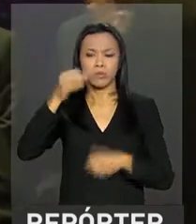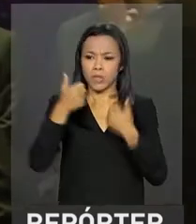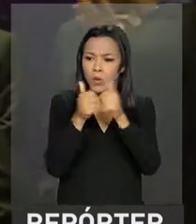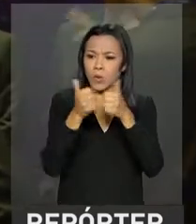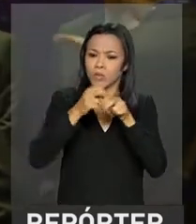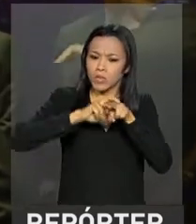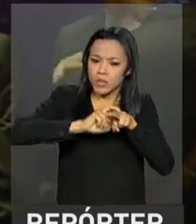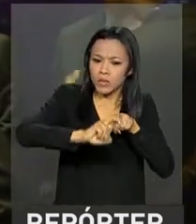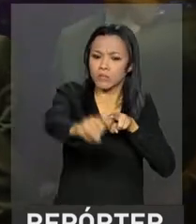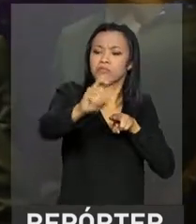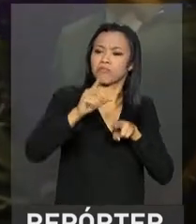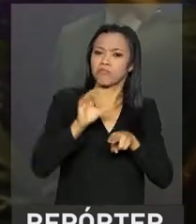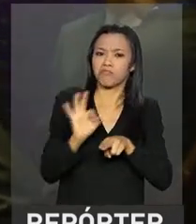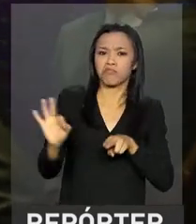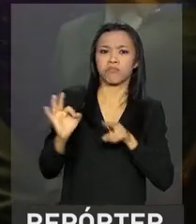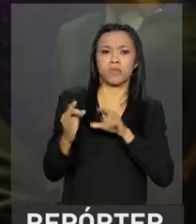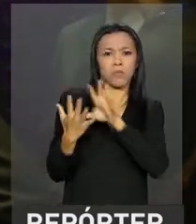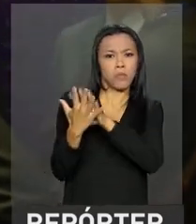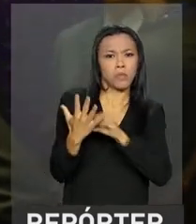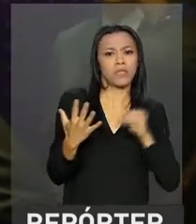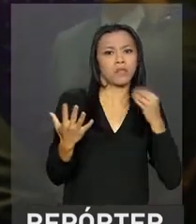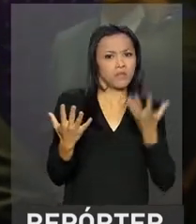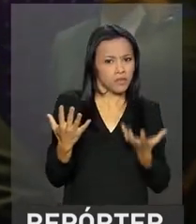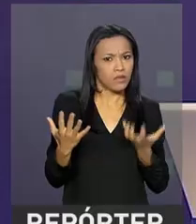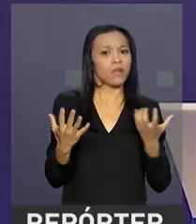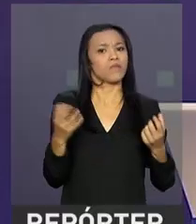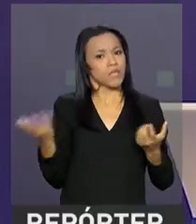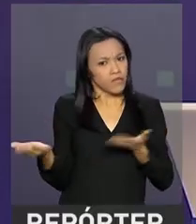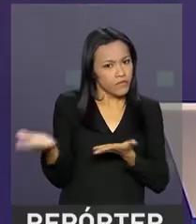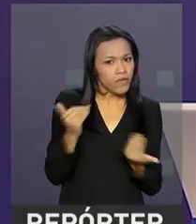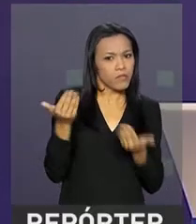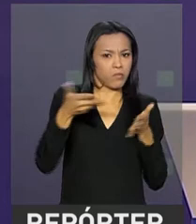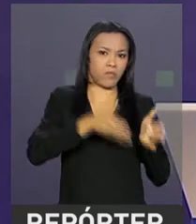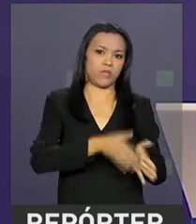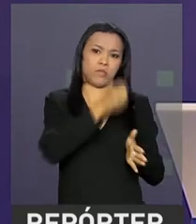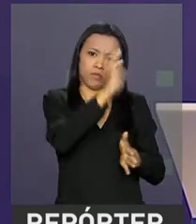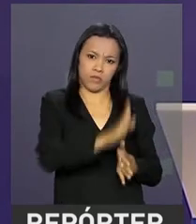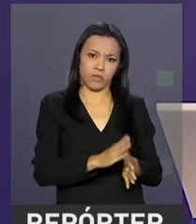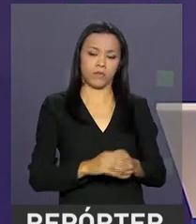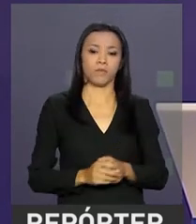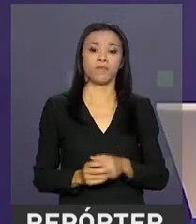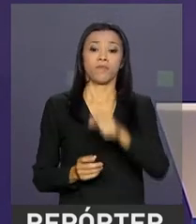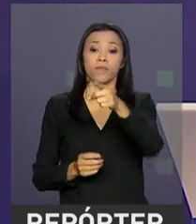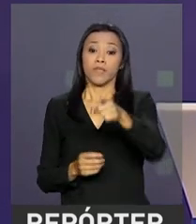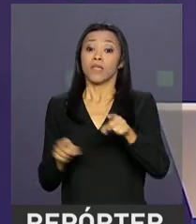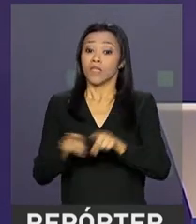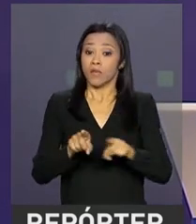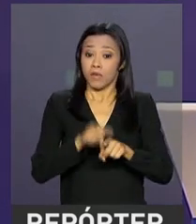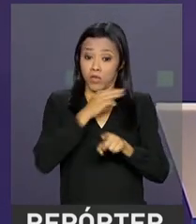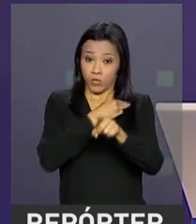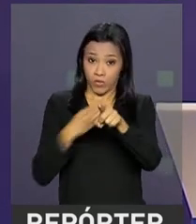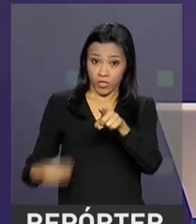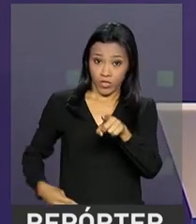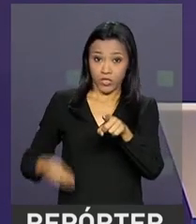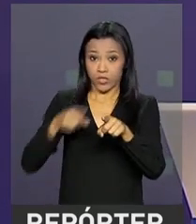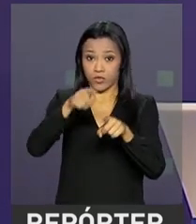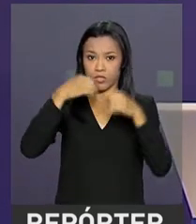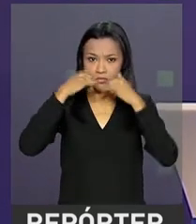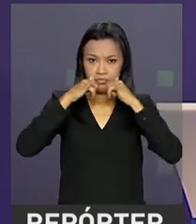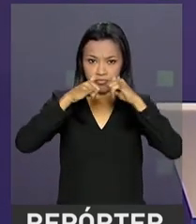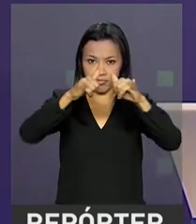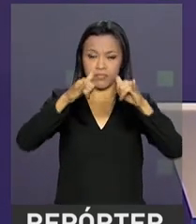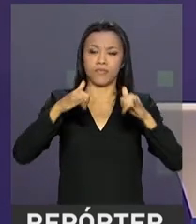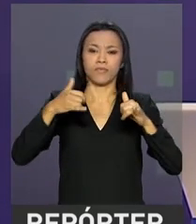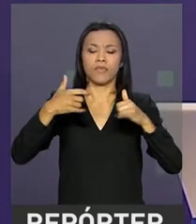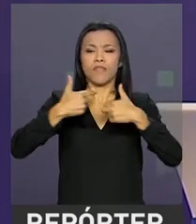queremos claro não é que os tigres participe desse crescimento do brasil já o ministro de minas e energia destacou os projetos na área e falou